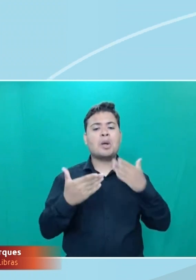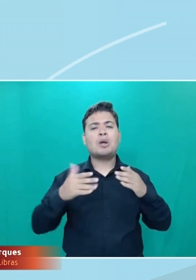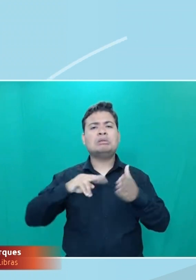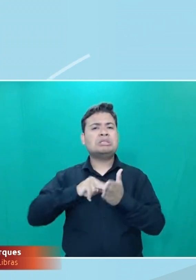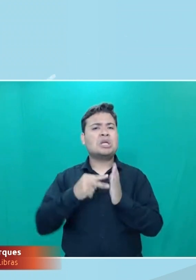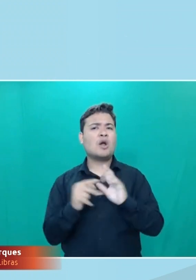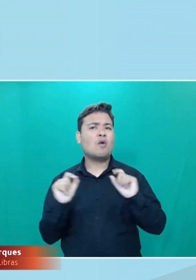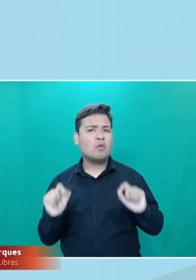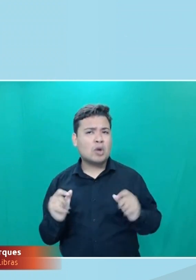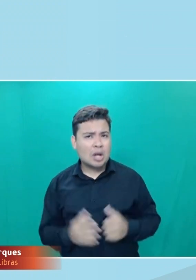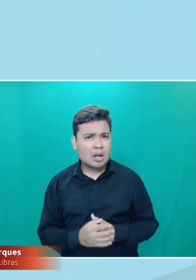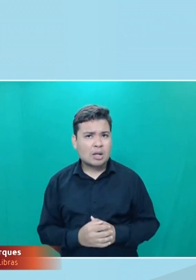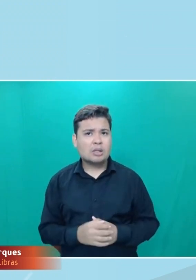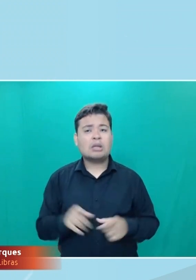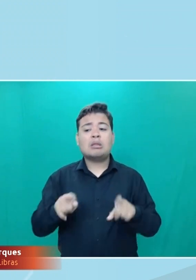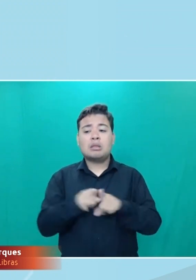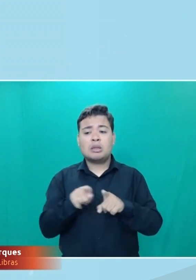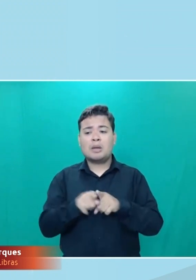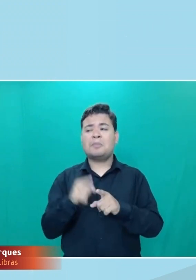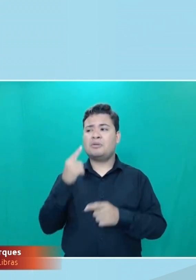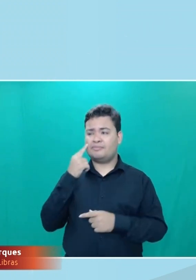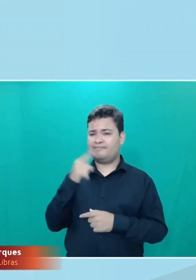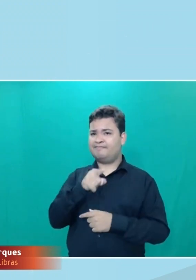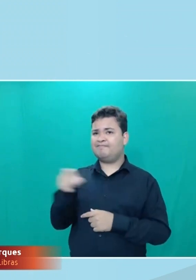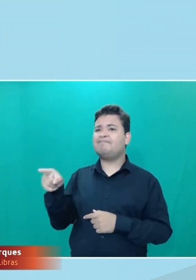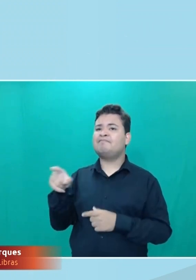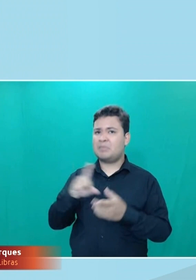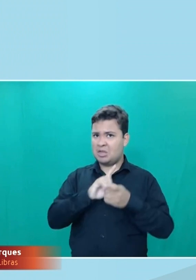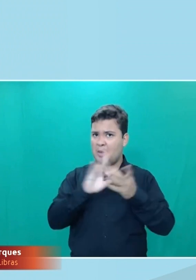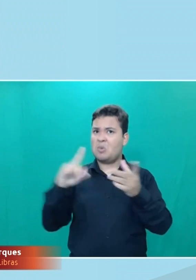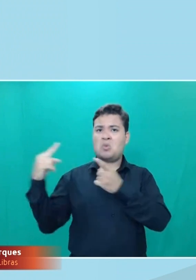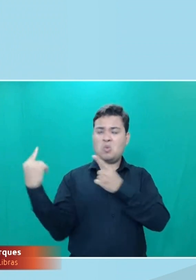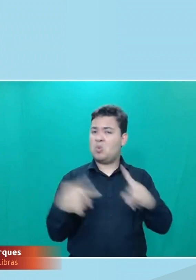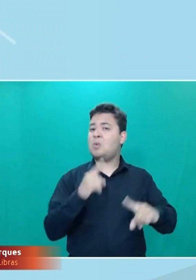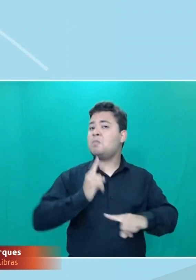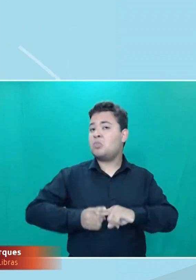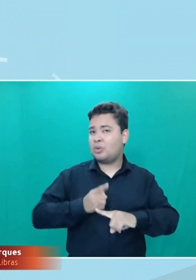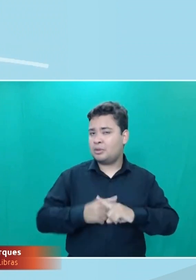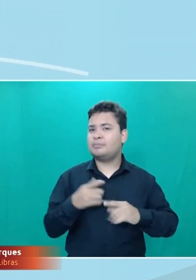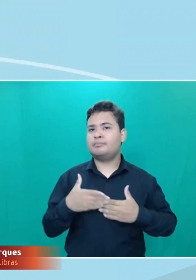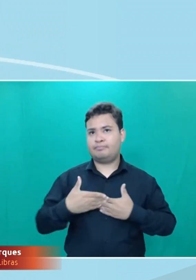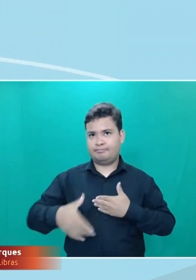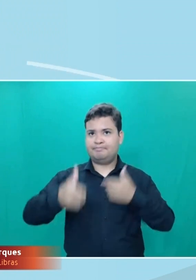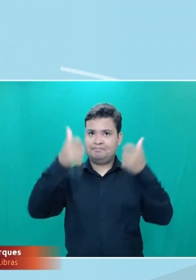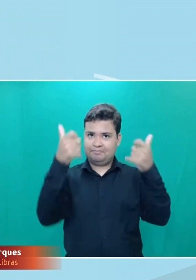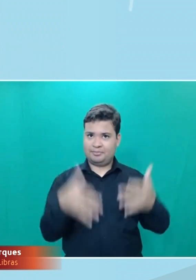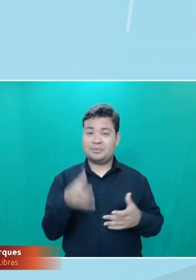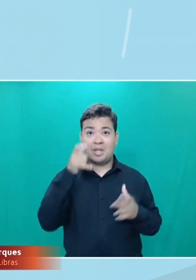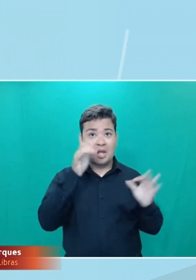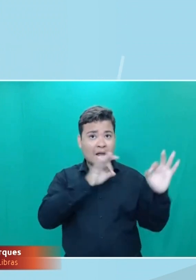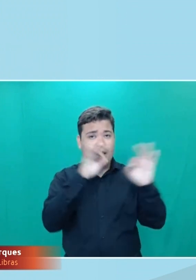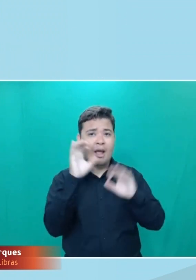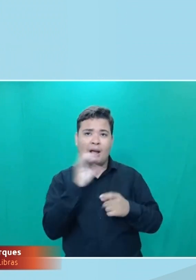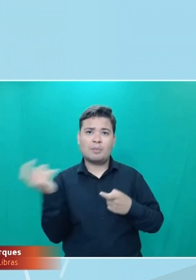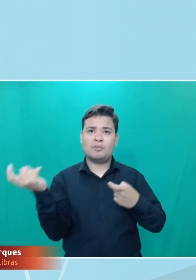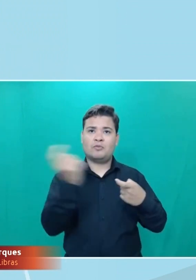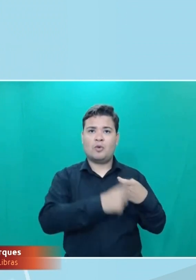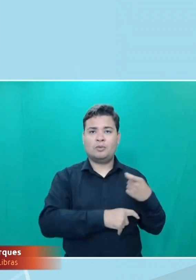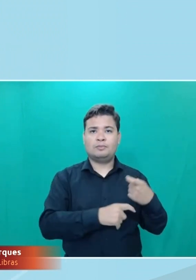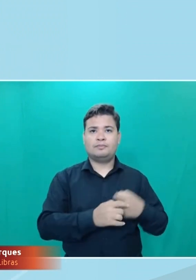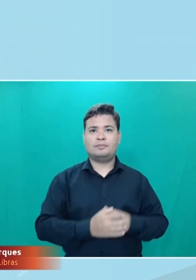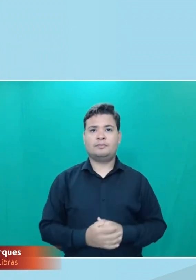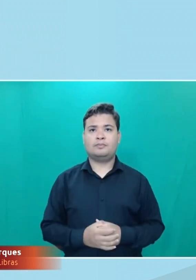e por que a gente pode considerar esses atos como antidemocráticos. Sai daí, a gente volta rapidinho.